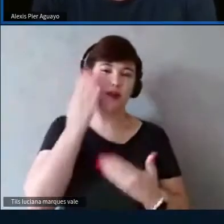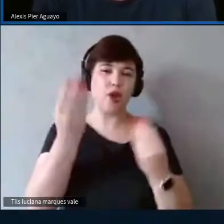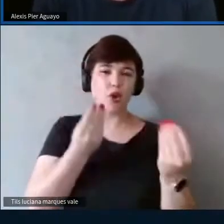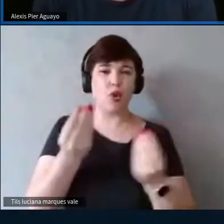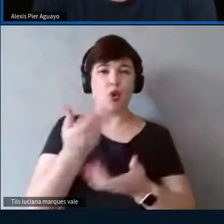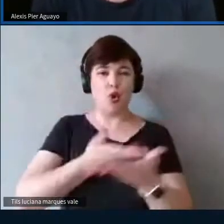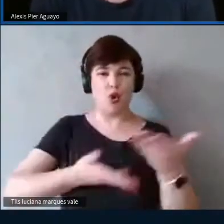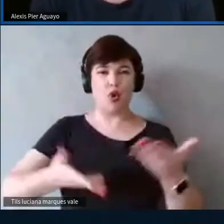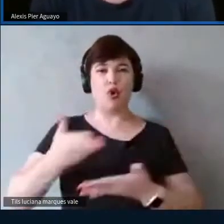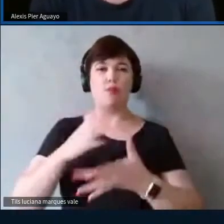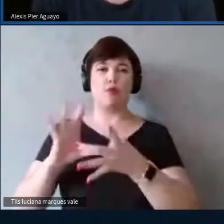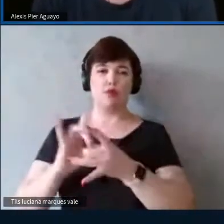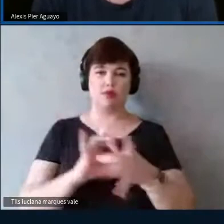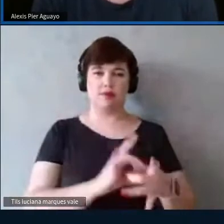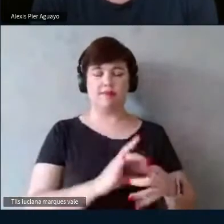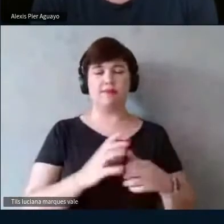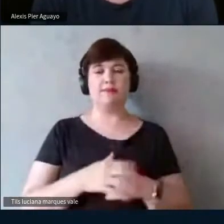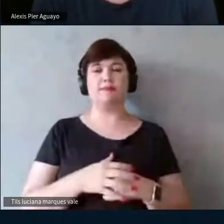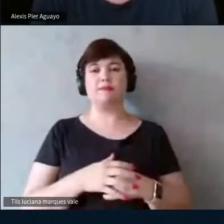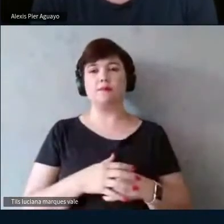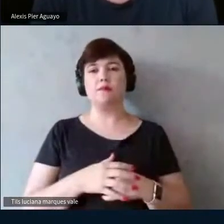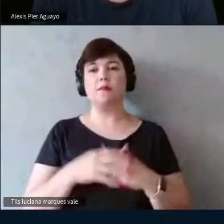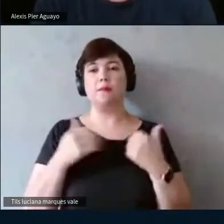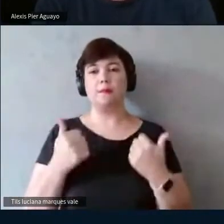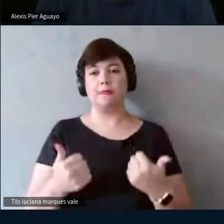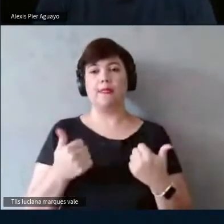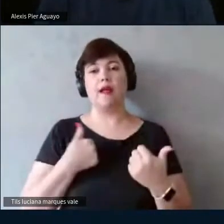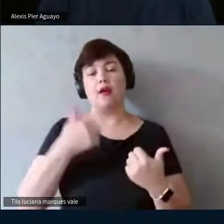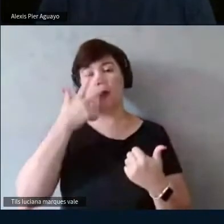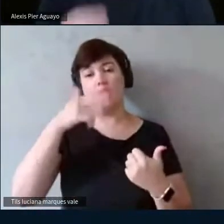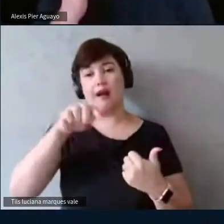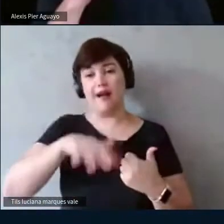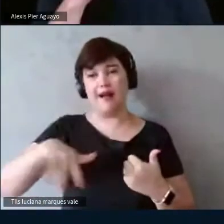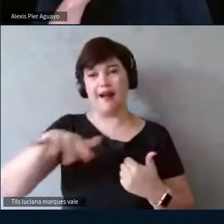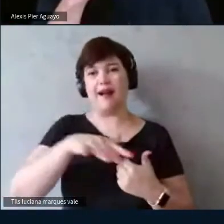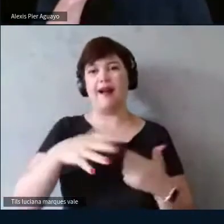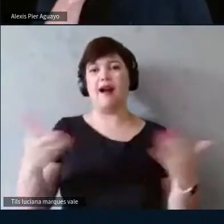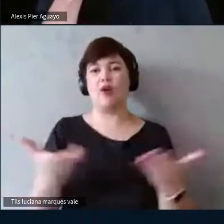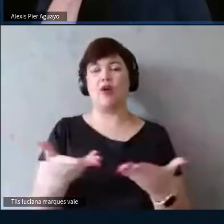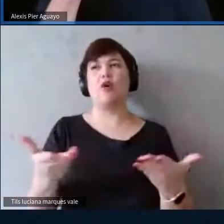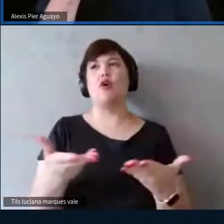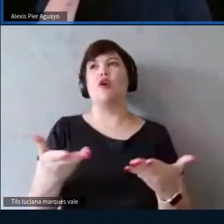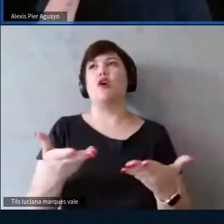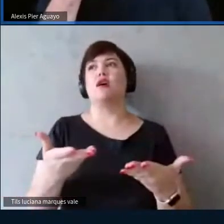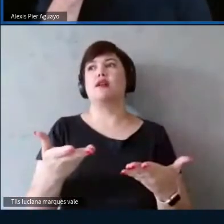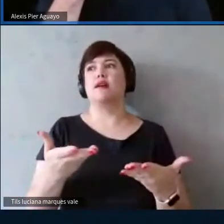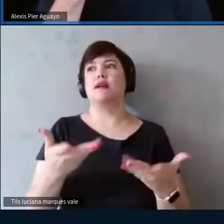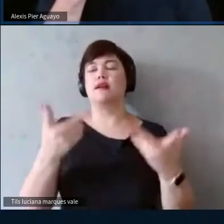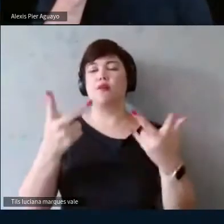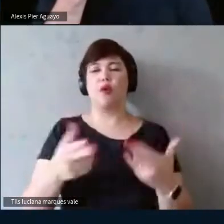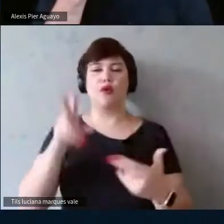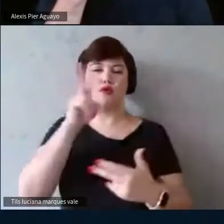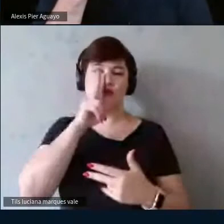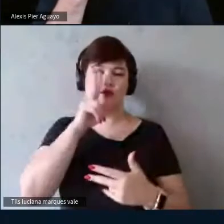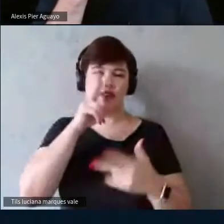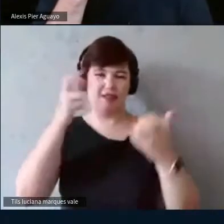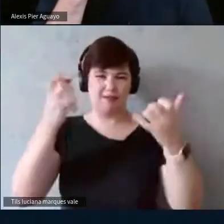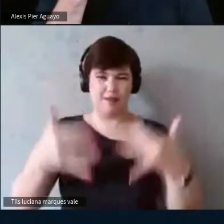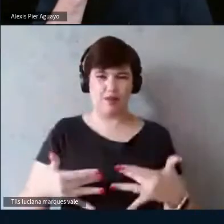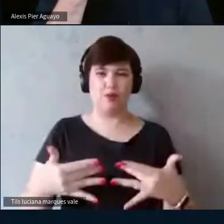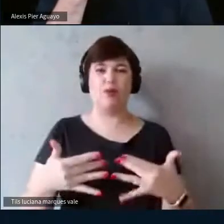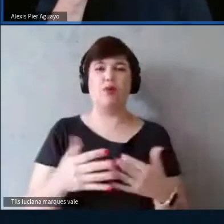essa contextualização. Eu acho que é um campo agora que, como o Vinícius mesmo